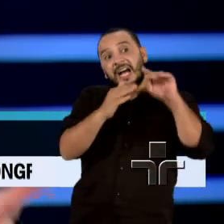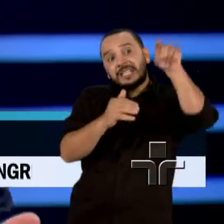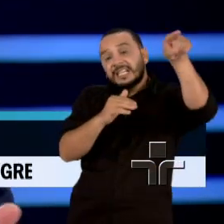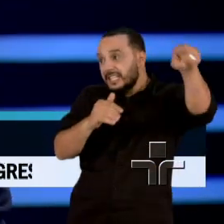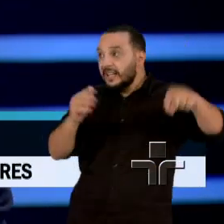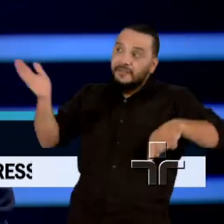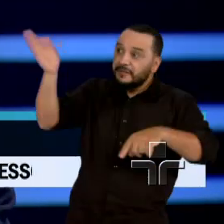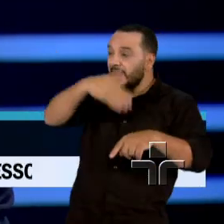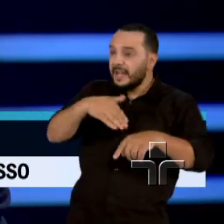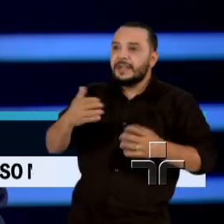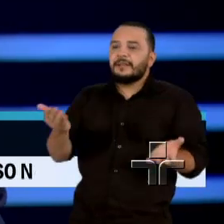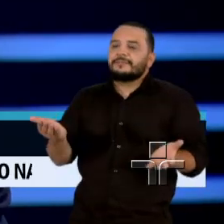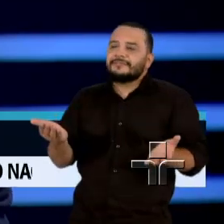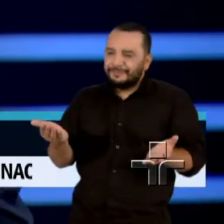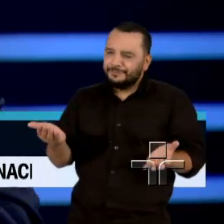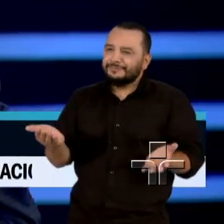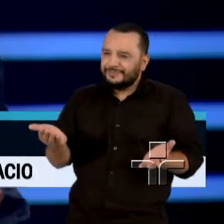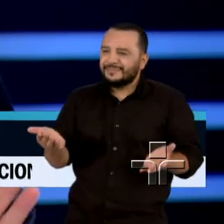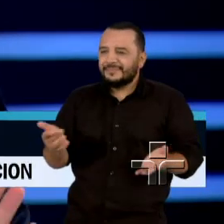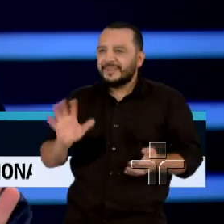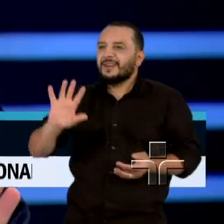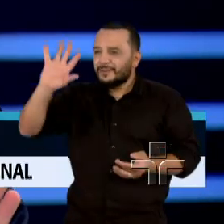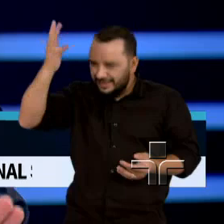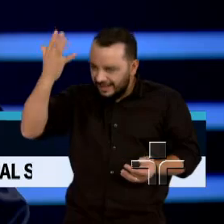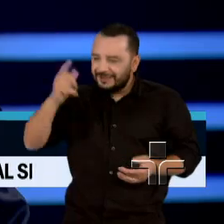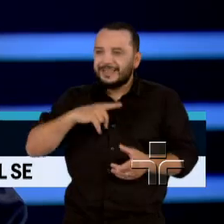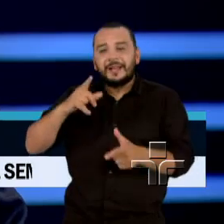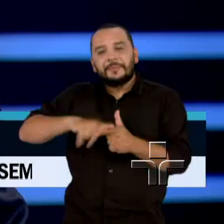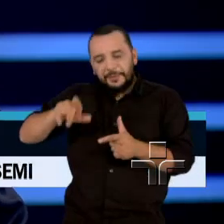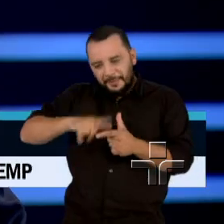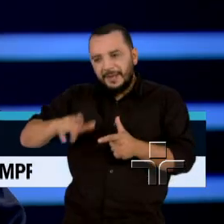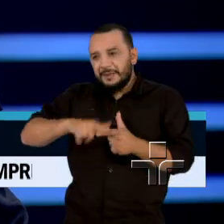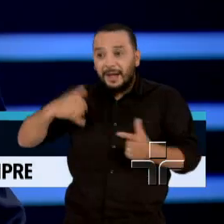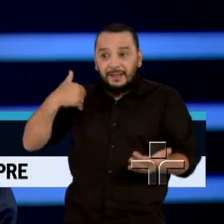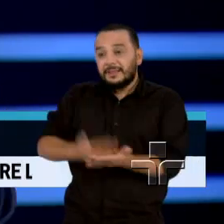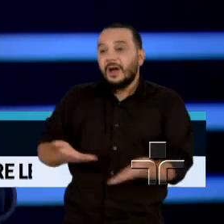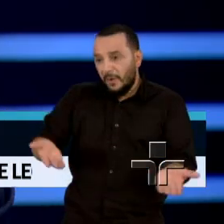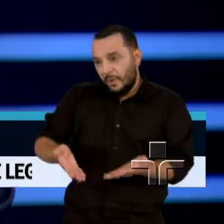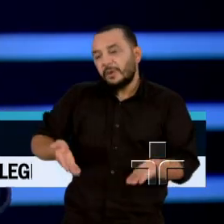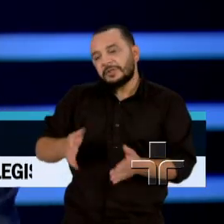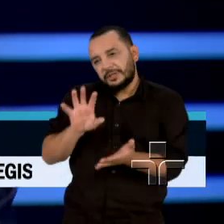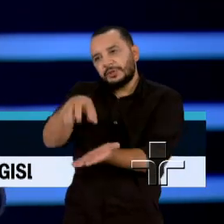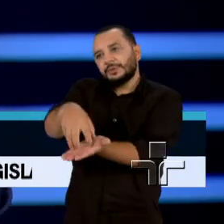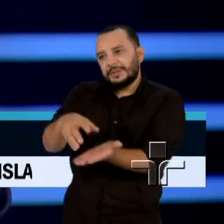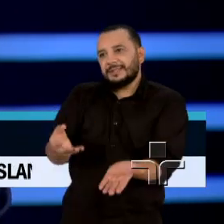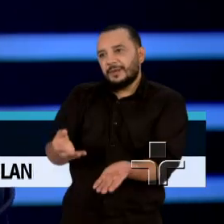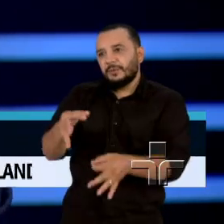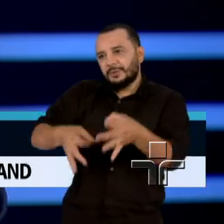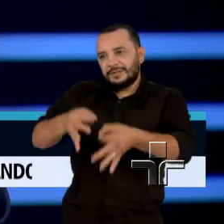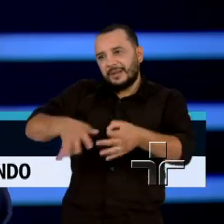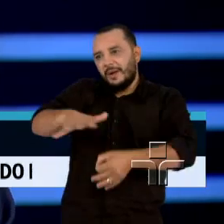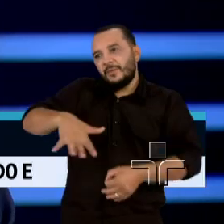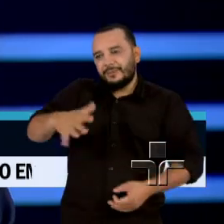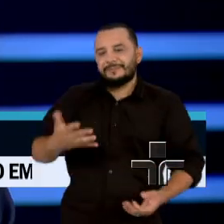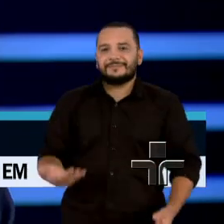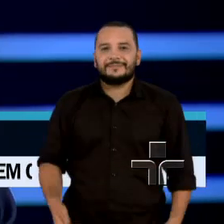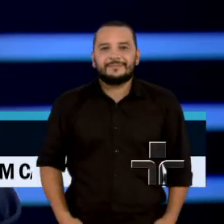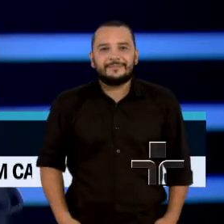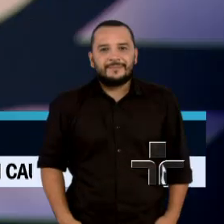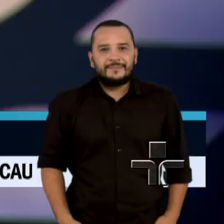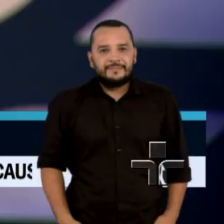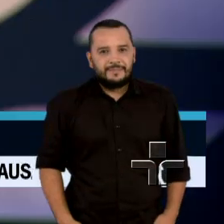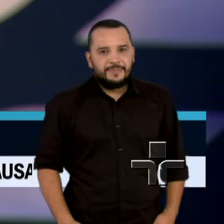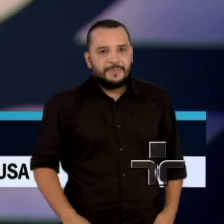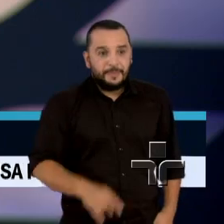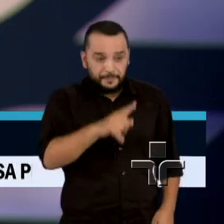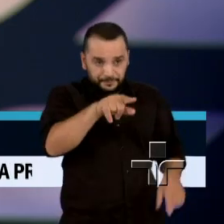XYZ. Ou seja, isso de fato acontece tem muito. distorções aí da parte da instituição judicial e policial. E eu acho que uma coisa